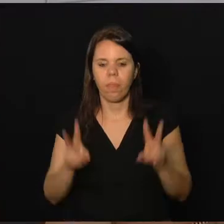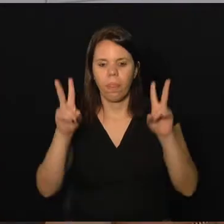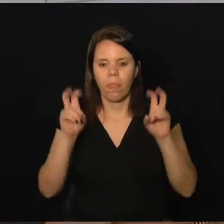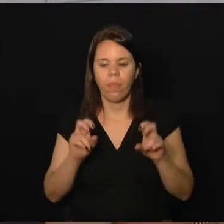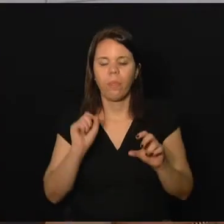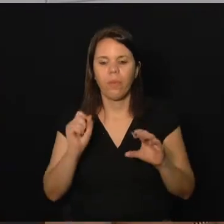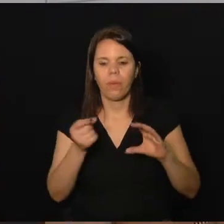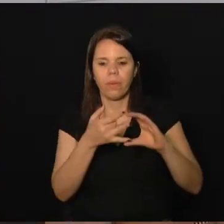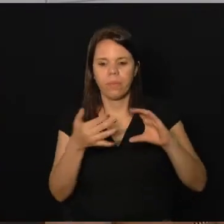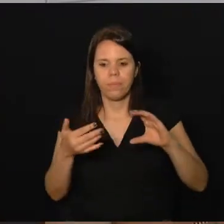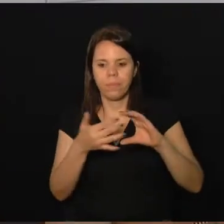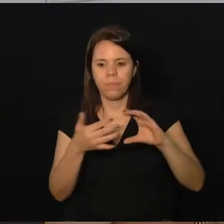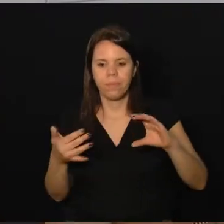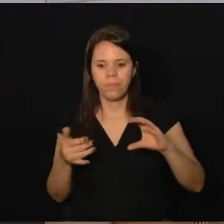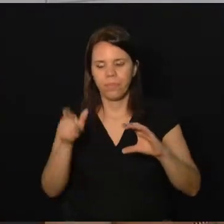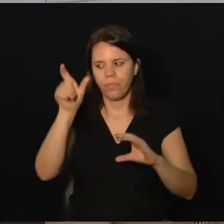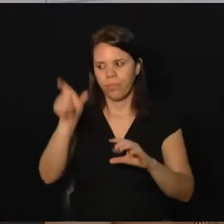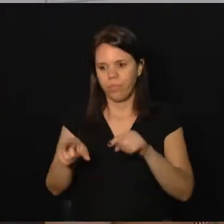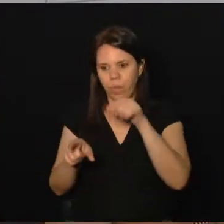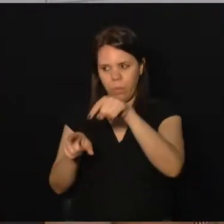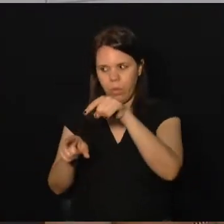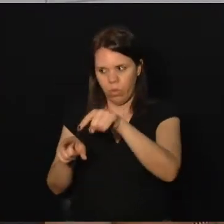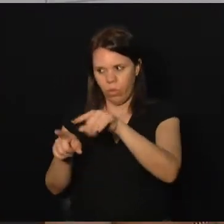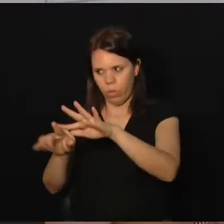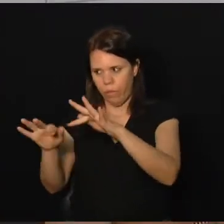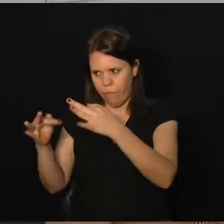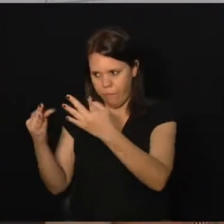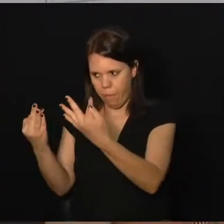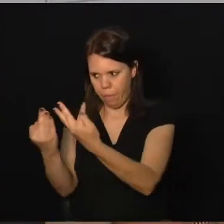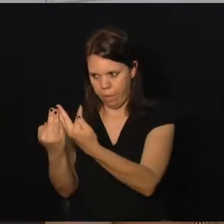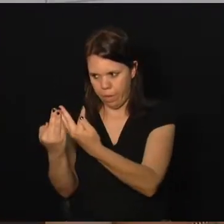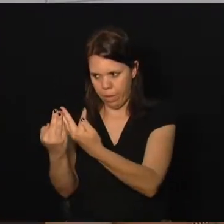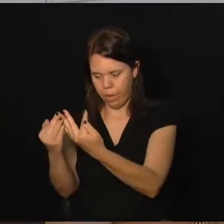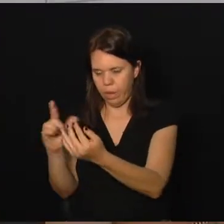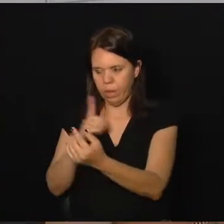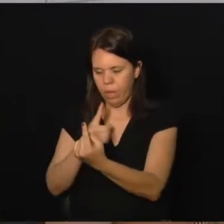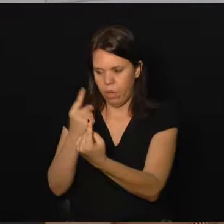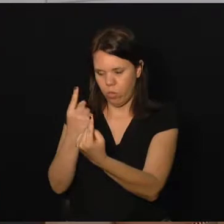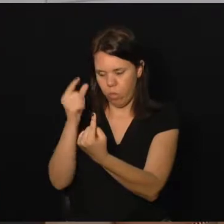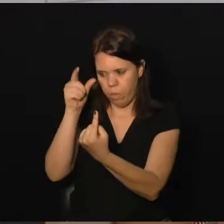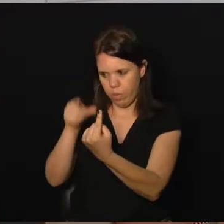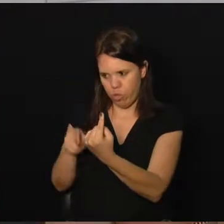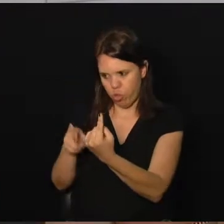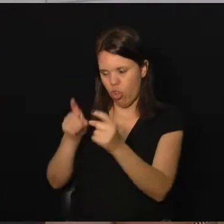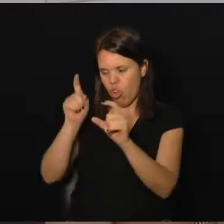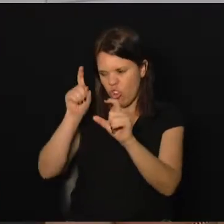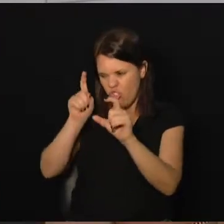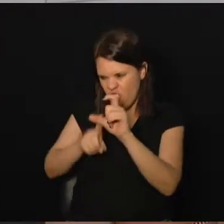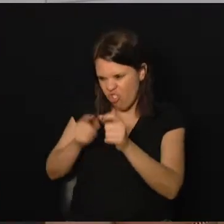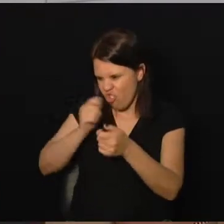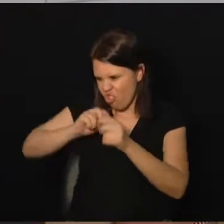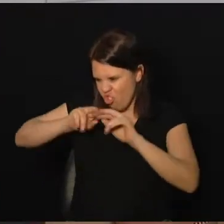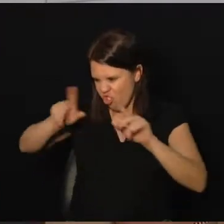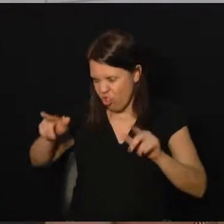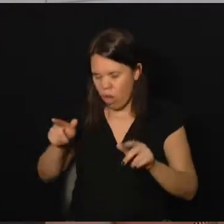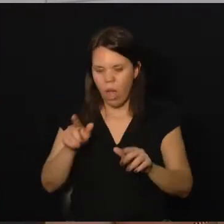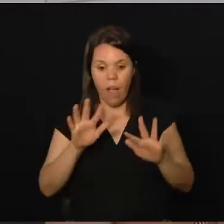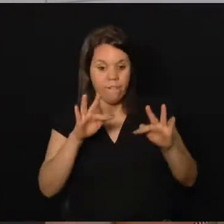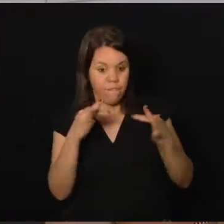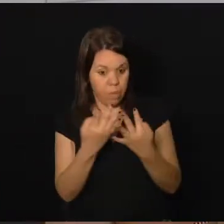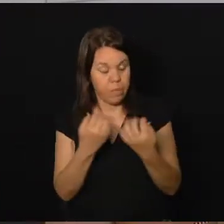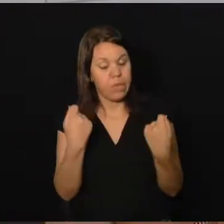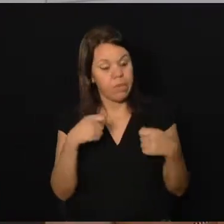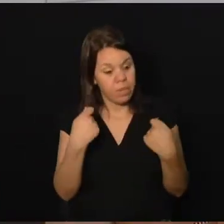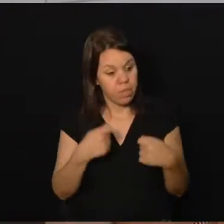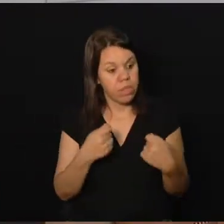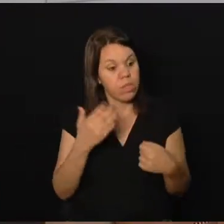característica aqui do codependente, porque eu quero ressaltar muito bem, assim, para que o familiar possa realmente entender que ele precisa